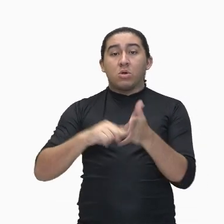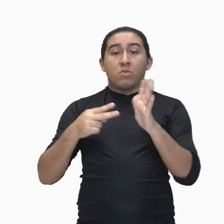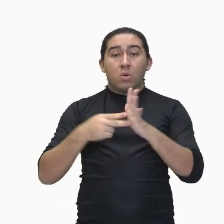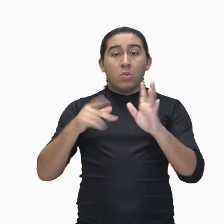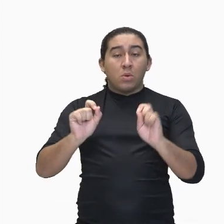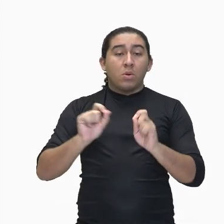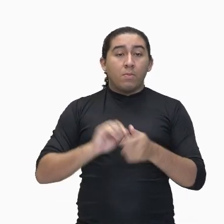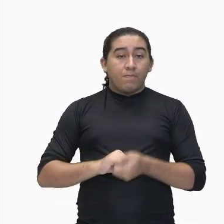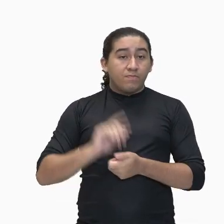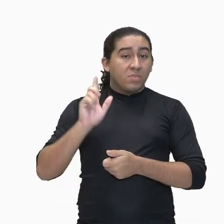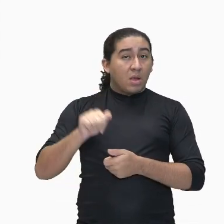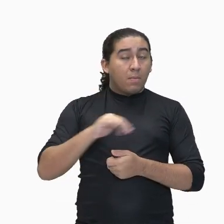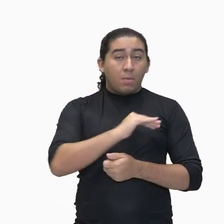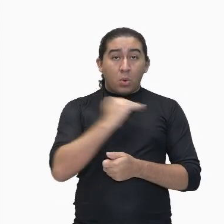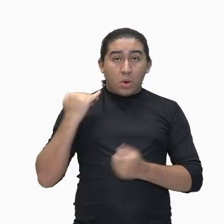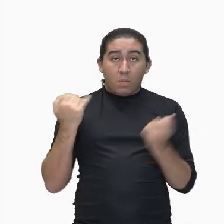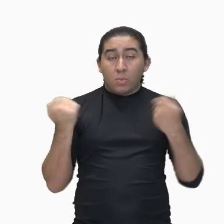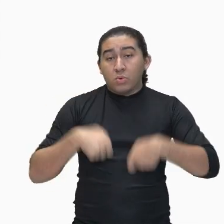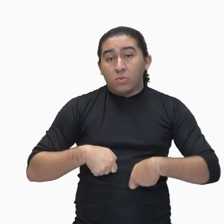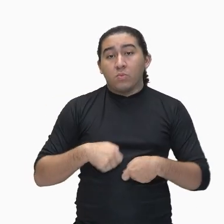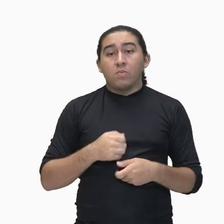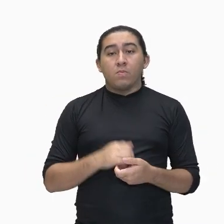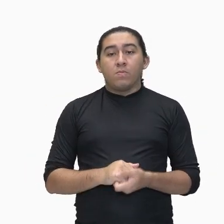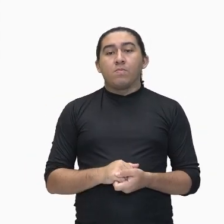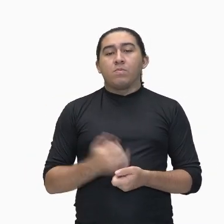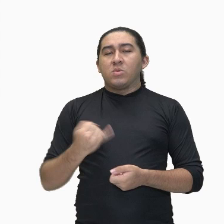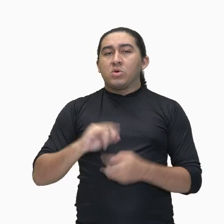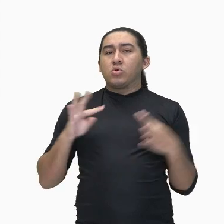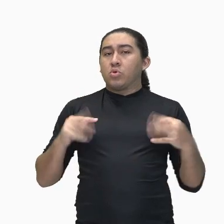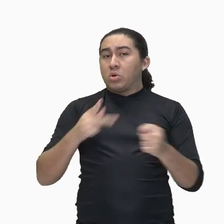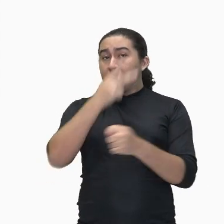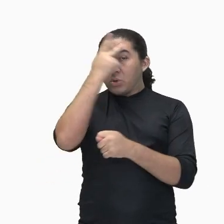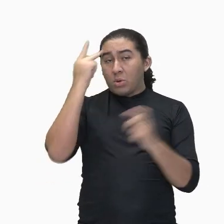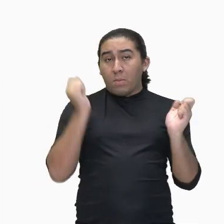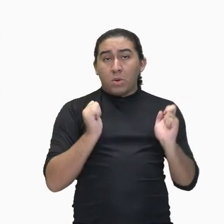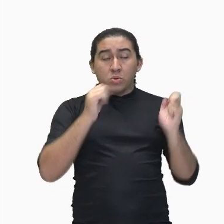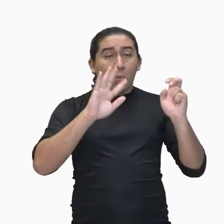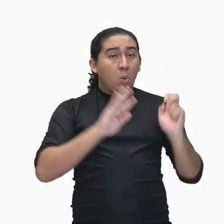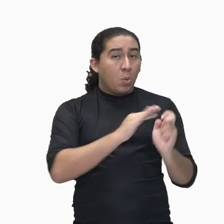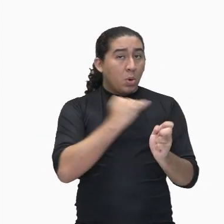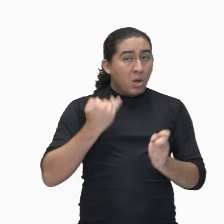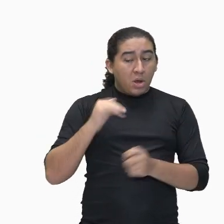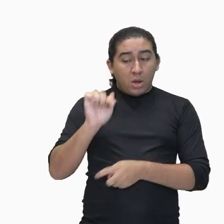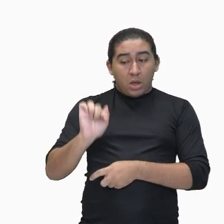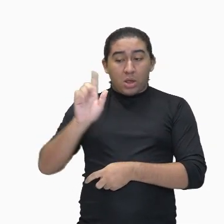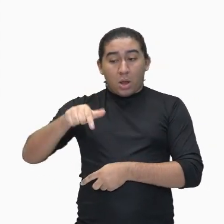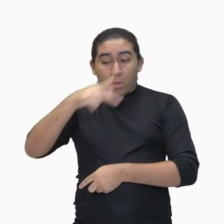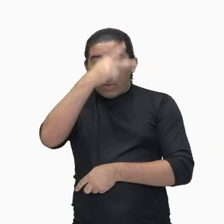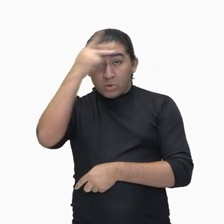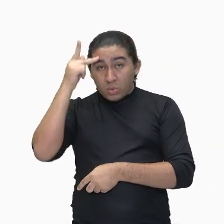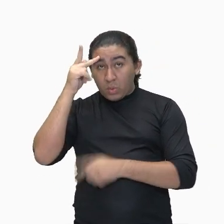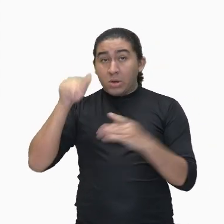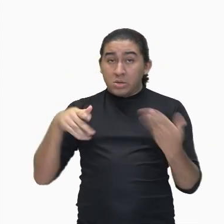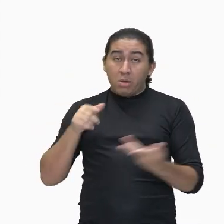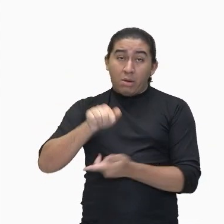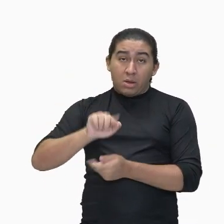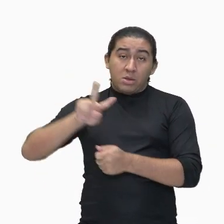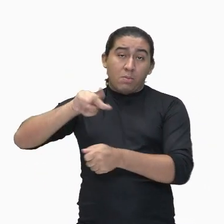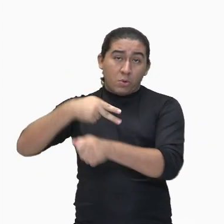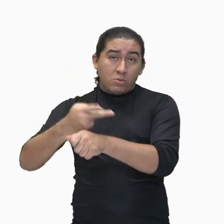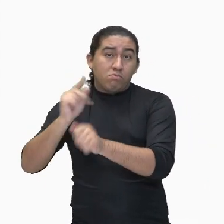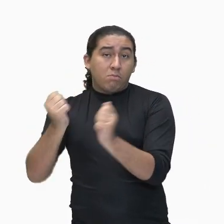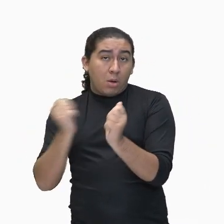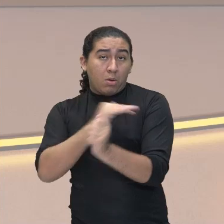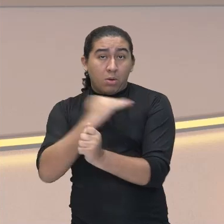é mortal. Então, se todos os homens são mortais, e se Sócrates é um homem, então